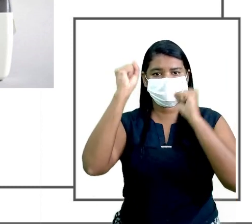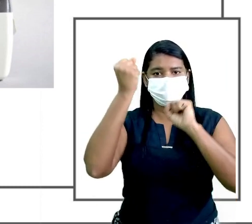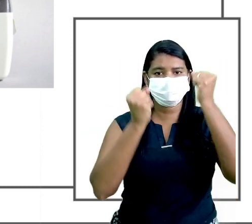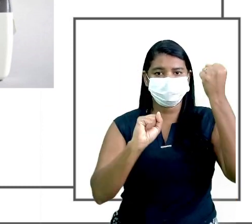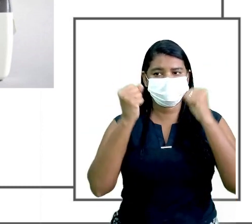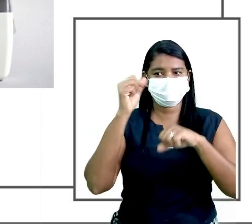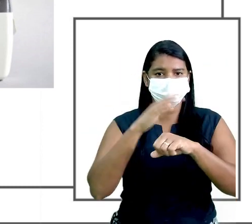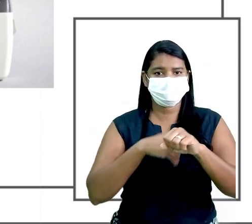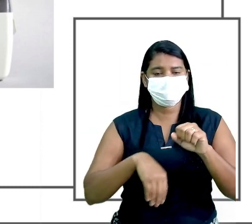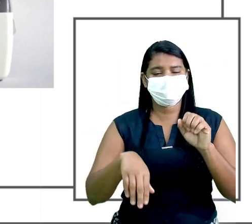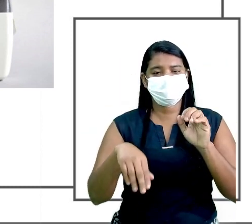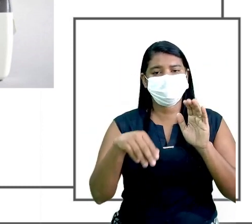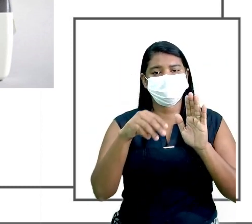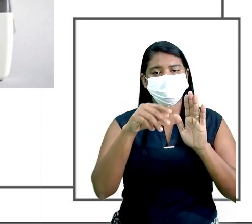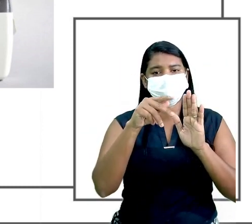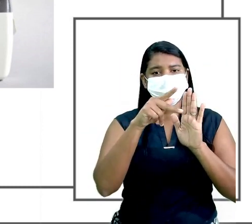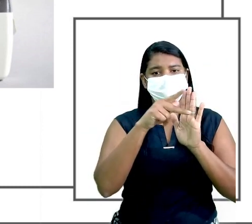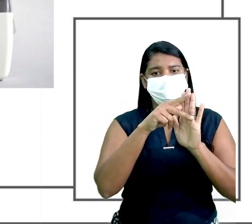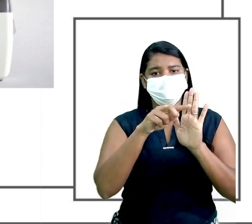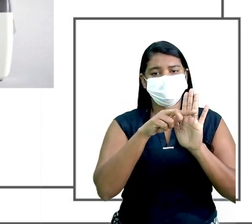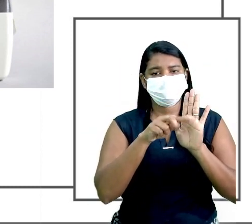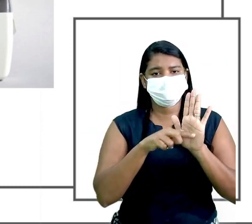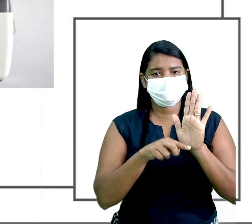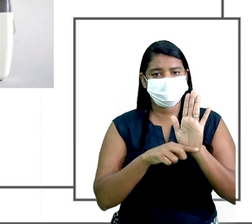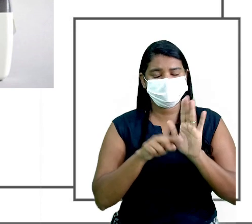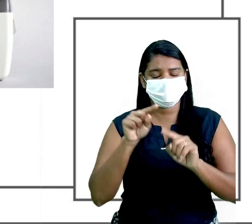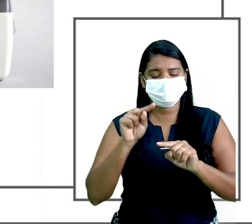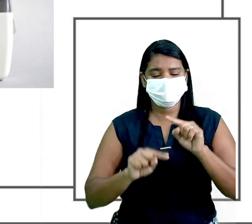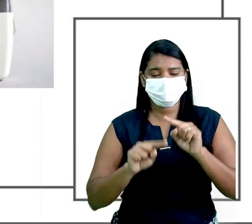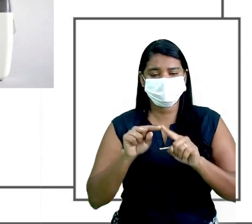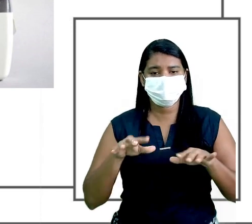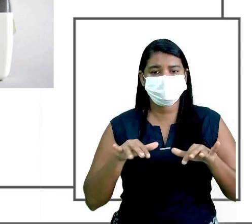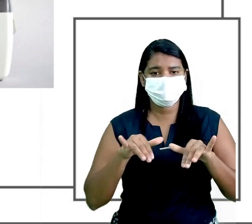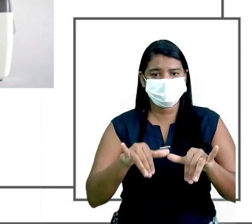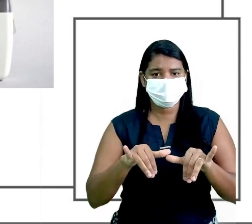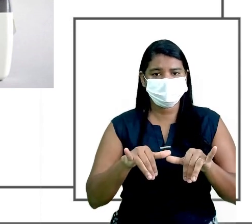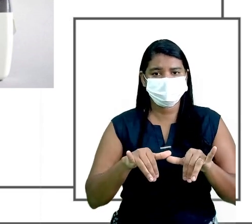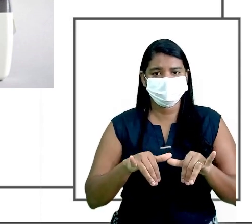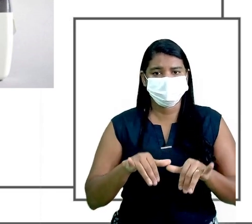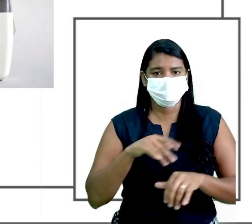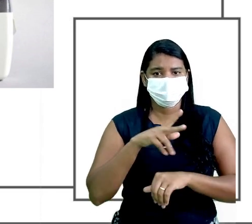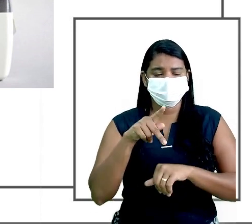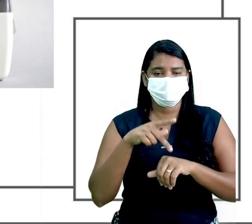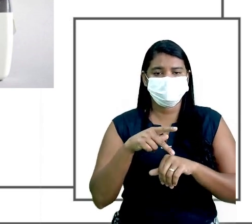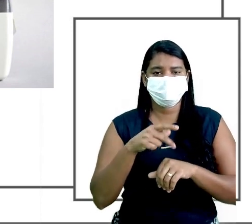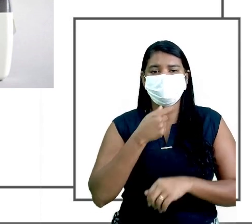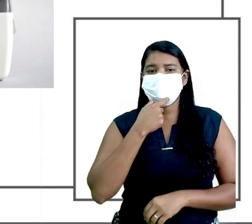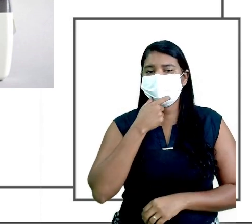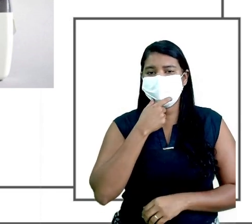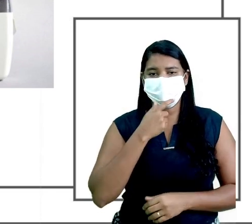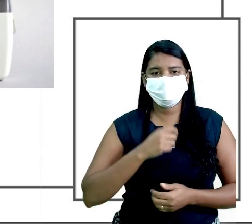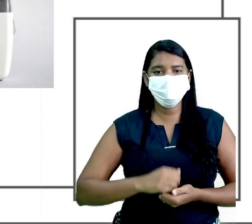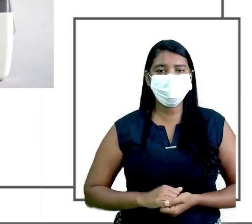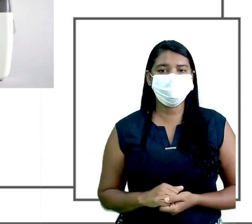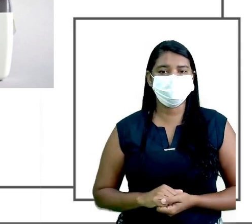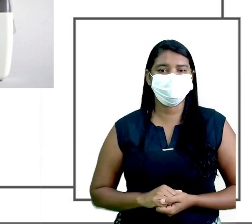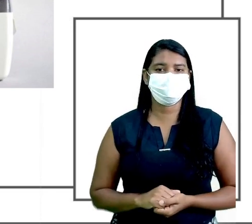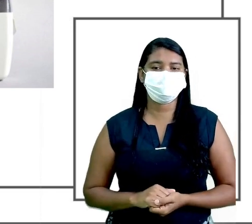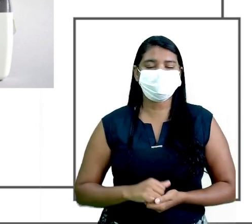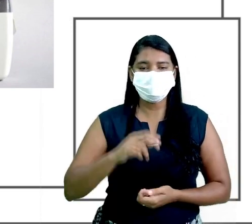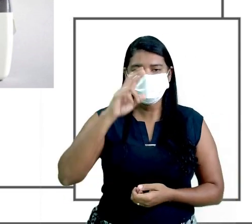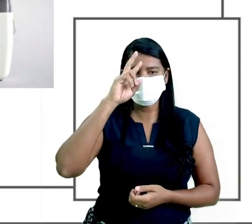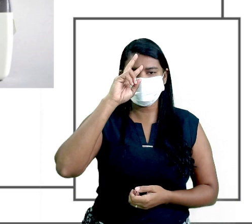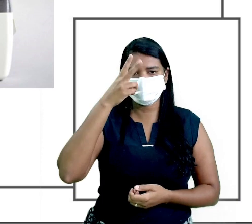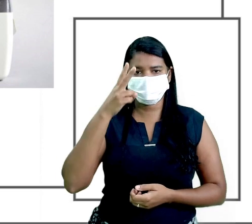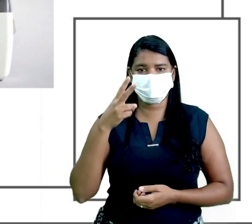chama de projeto do produto, o industrial design, como se diz nos países de língua inglesa. Né? Isso vai ser muito forte,